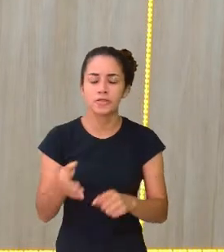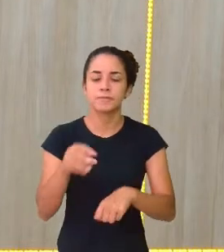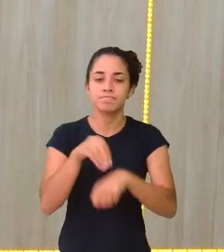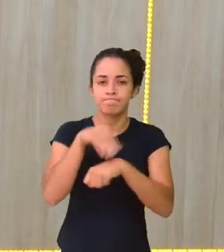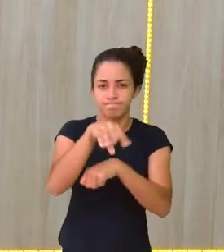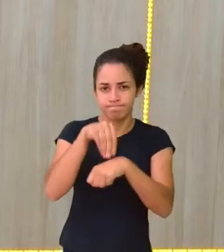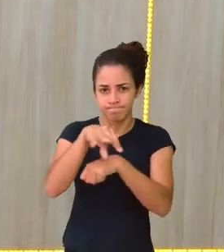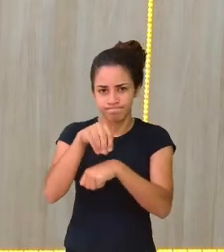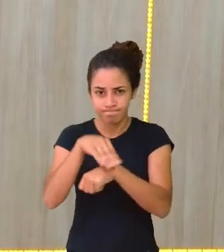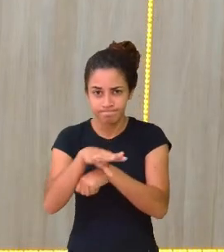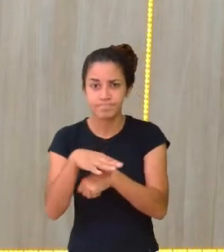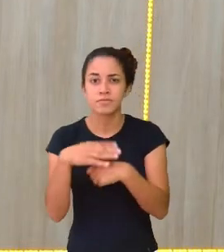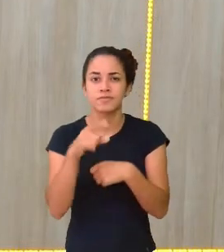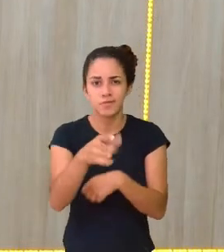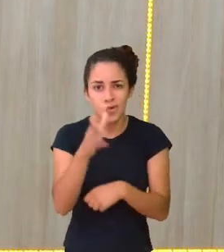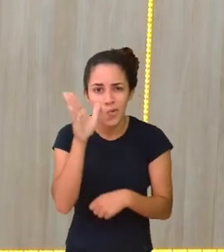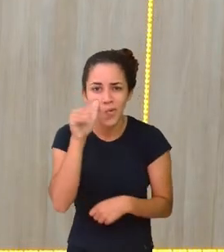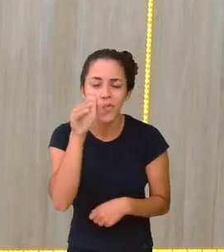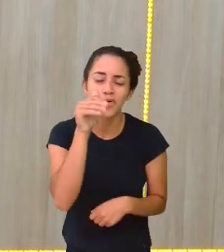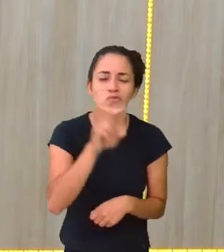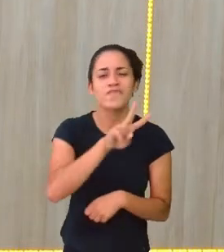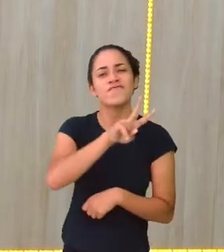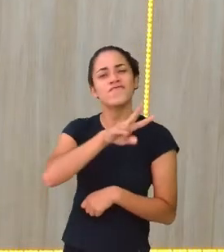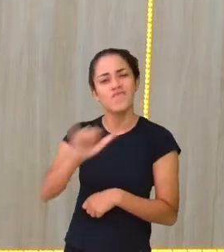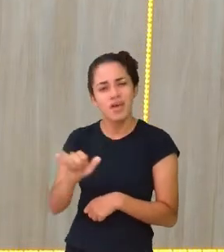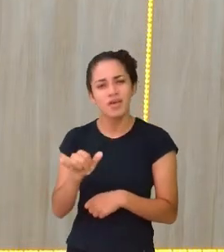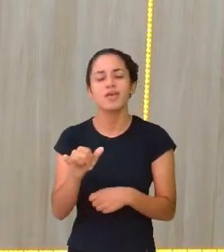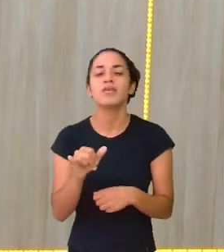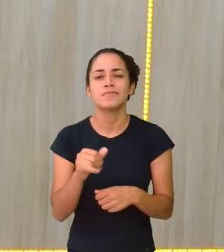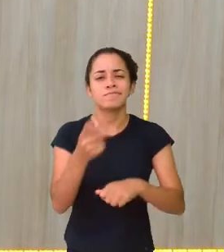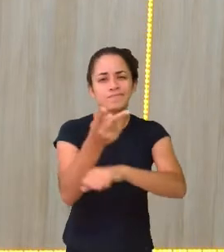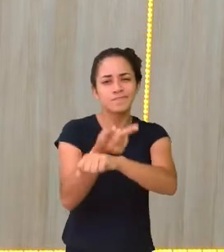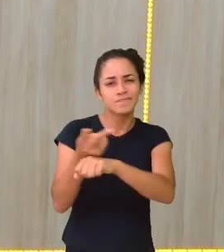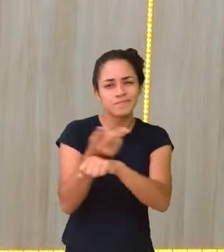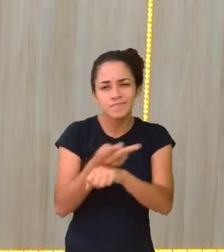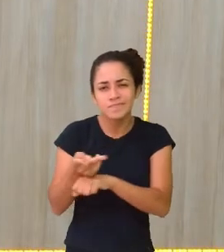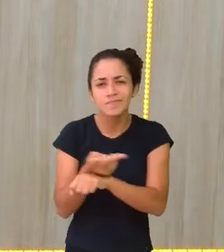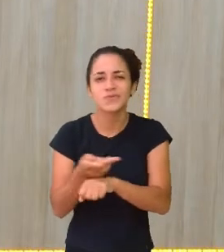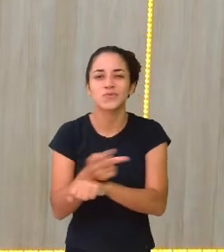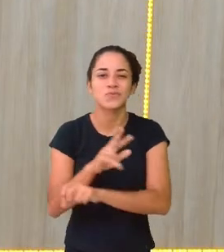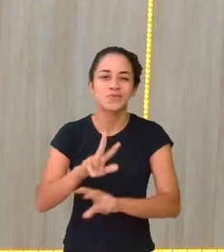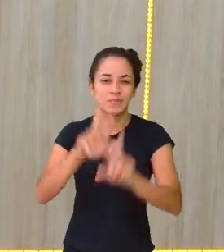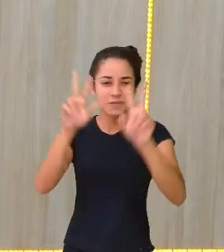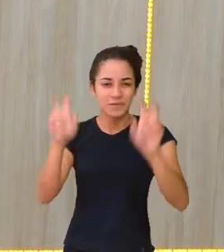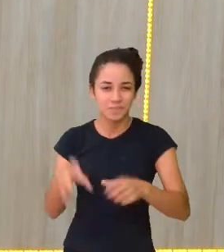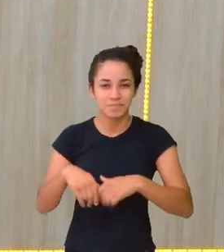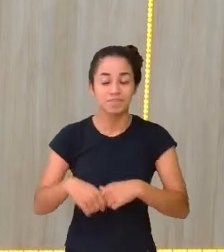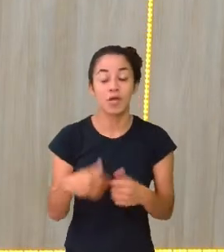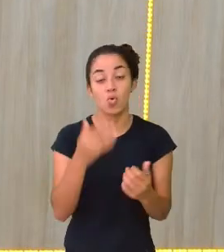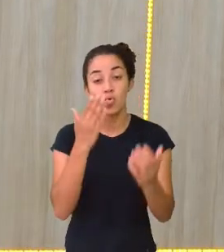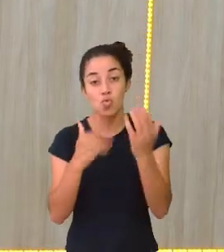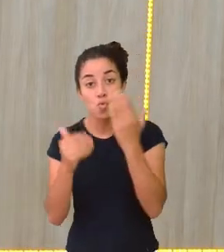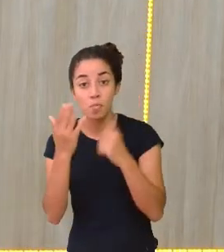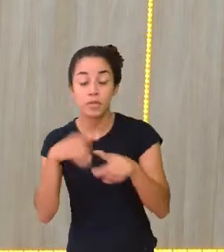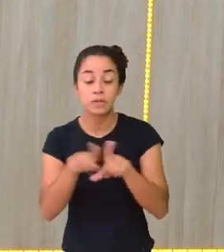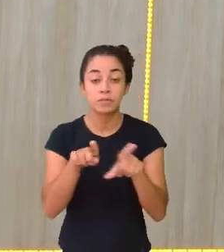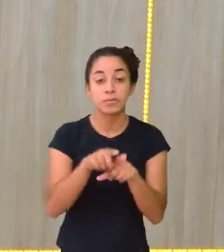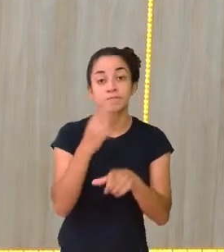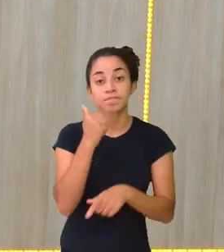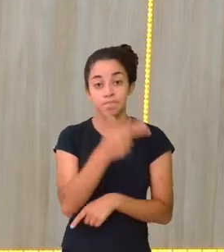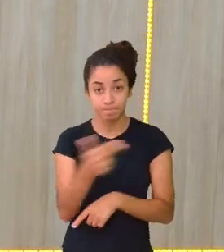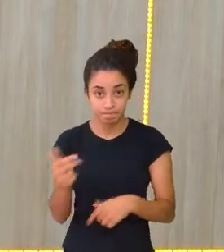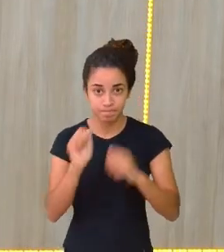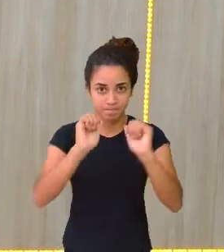gente. Então, quem está curioso, vai lá e dá uma procurada na questão desse tema de alimentação e